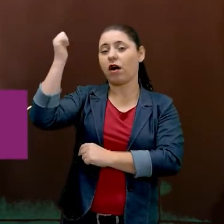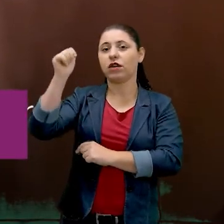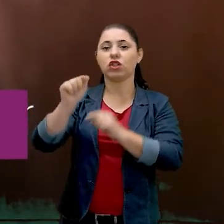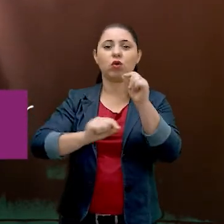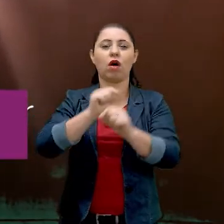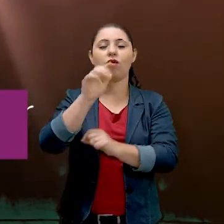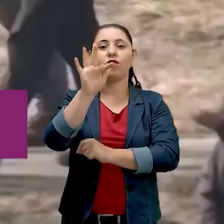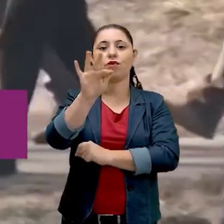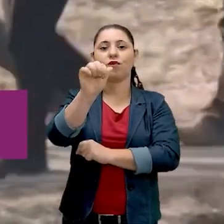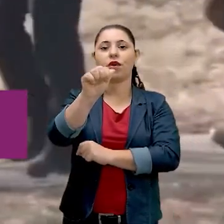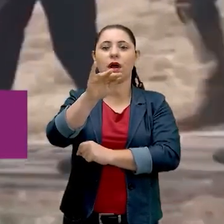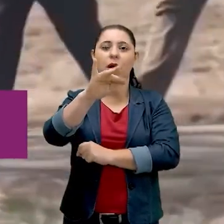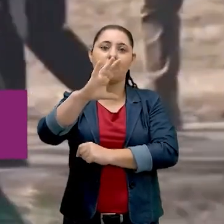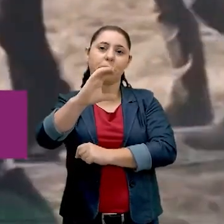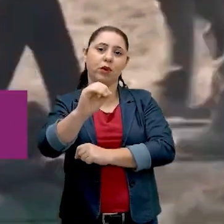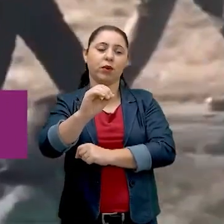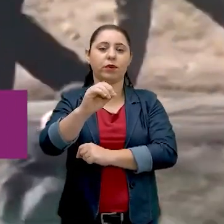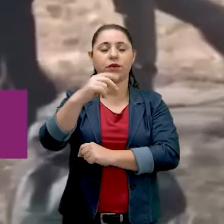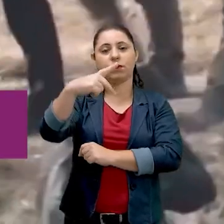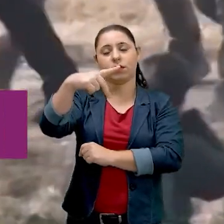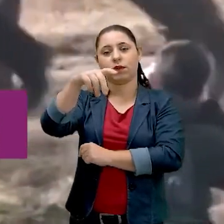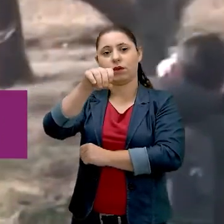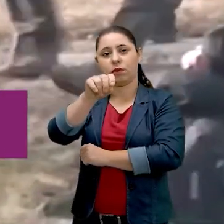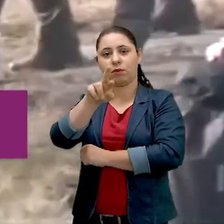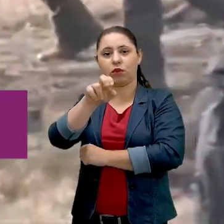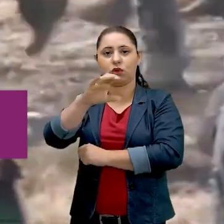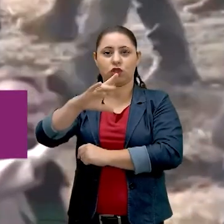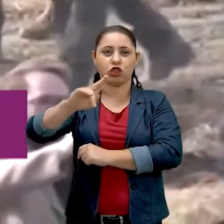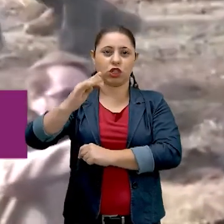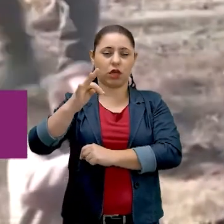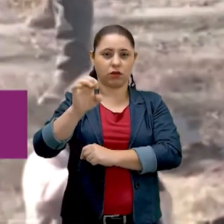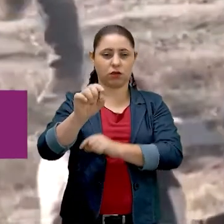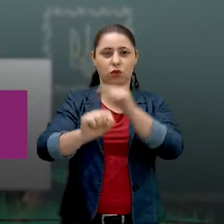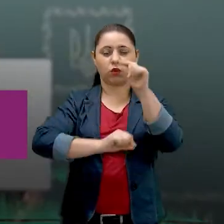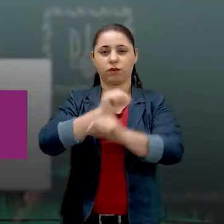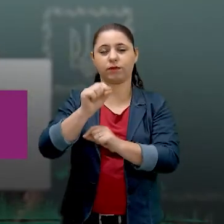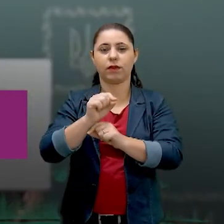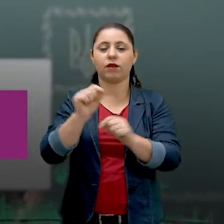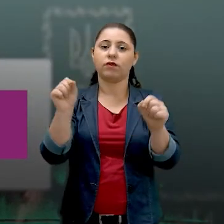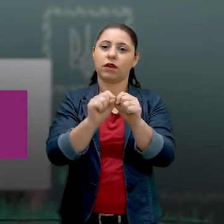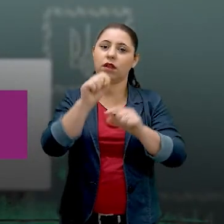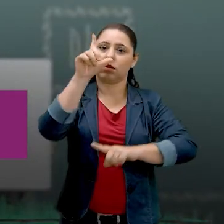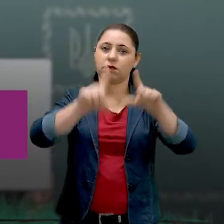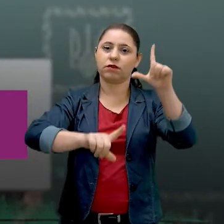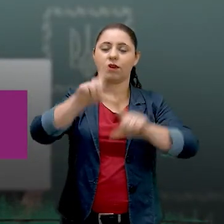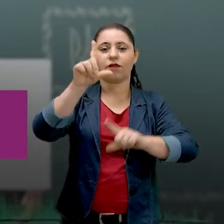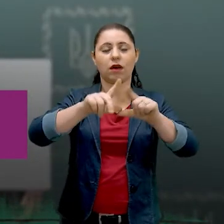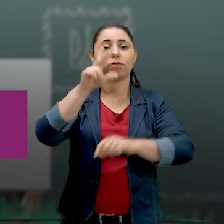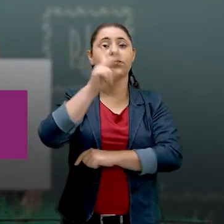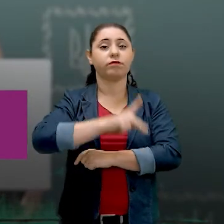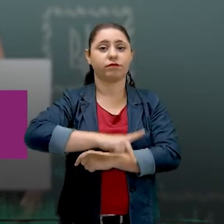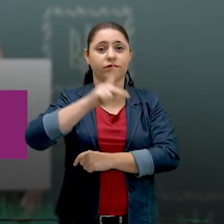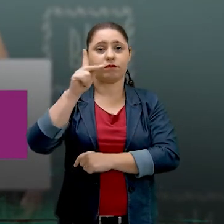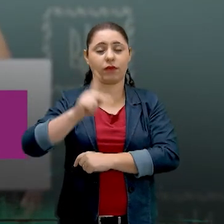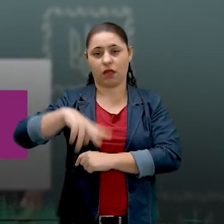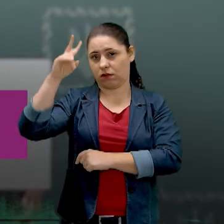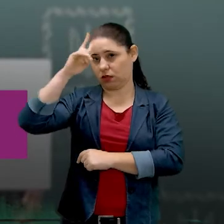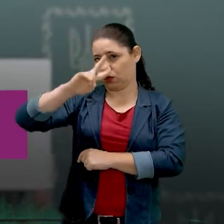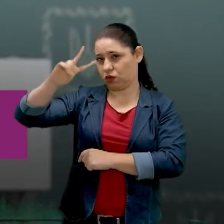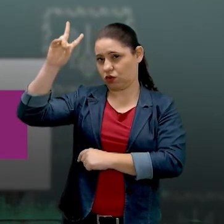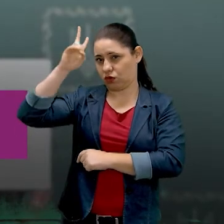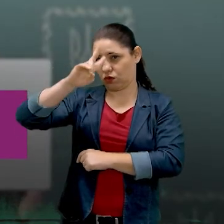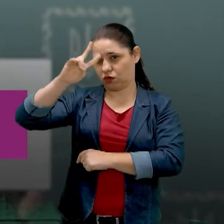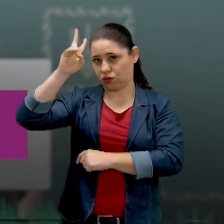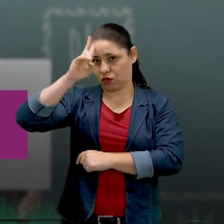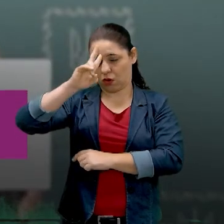um Fábio Porchat. E ele fazia um programa na televisão, um programa seriado, que ele era um professor